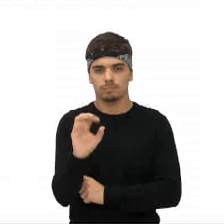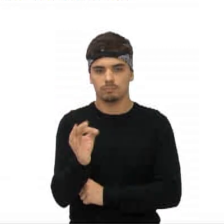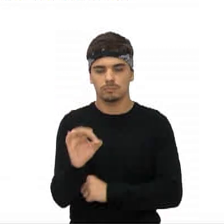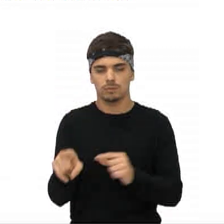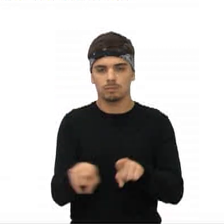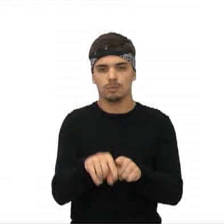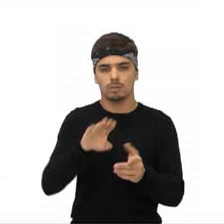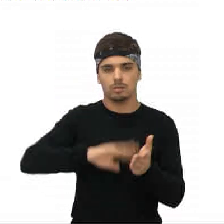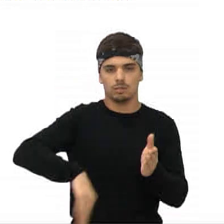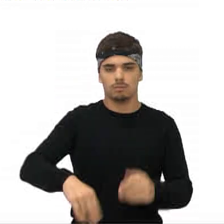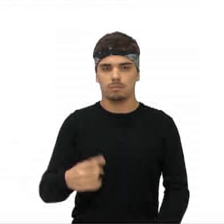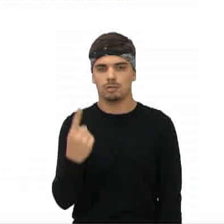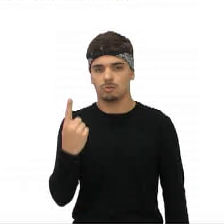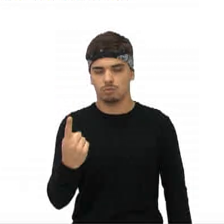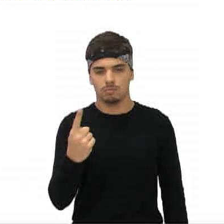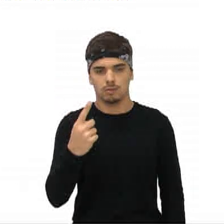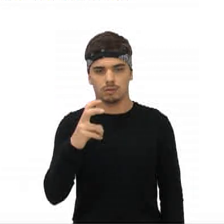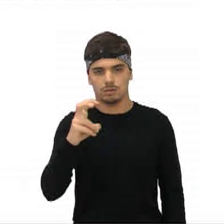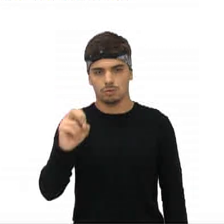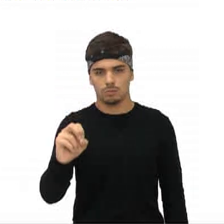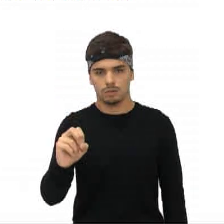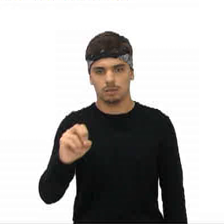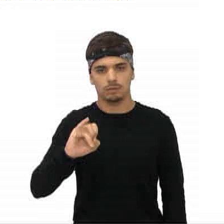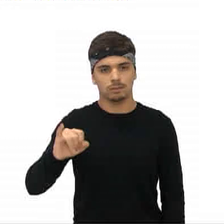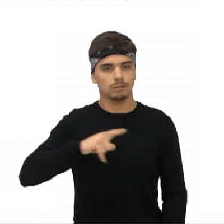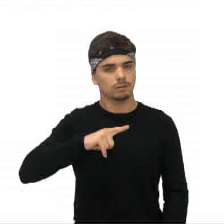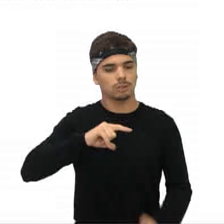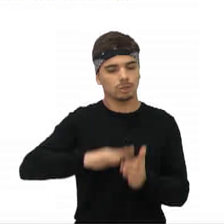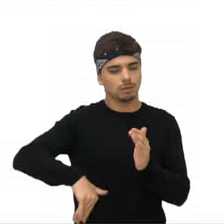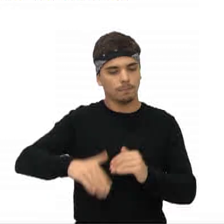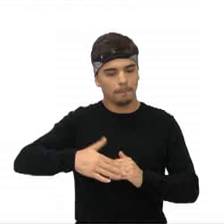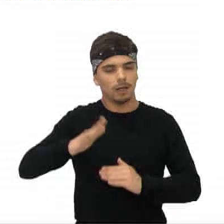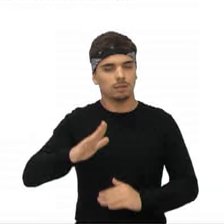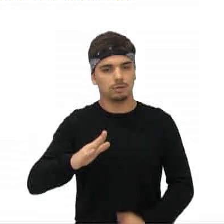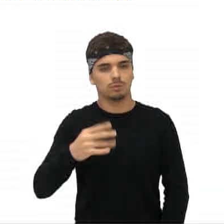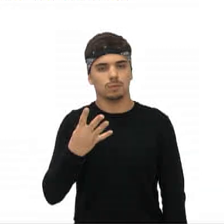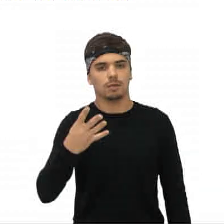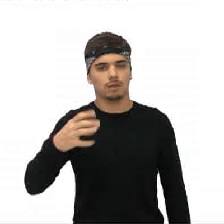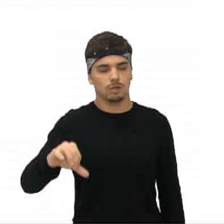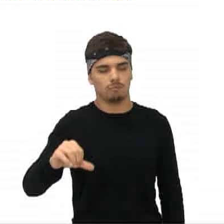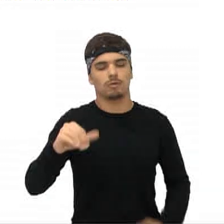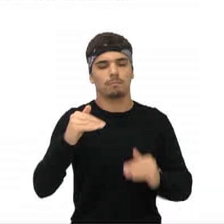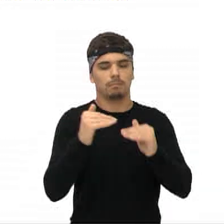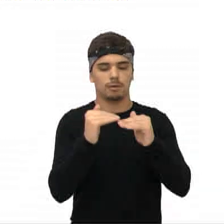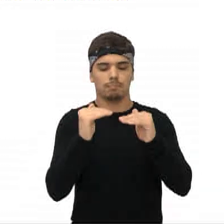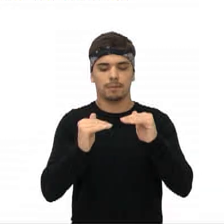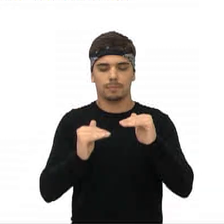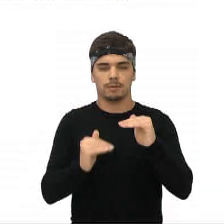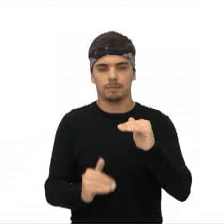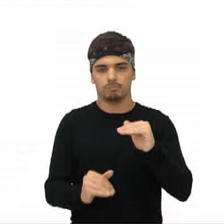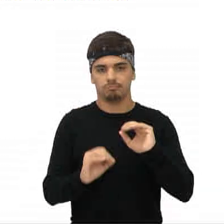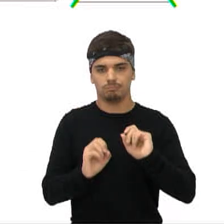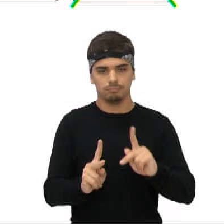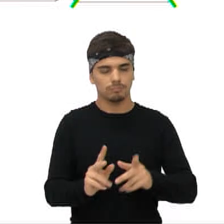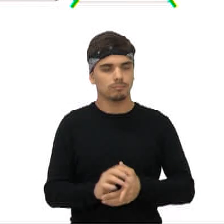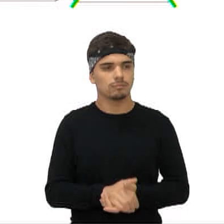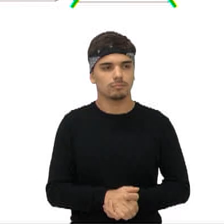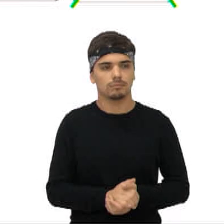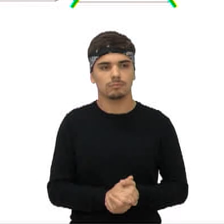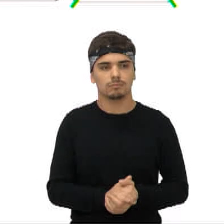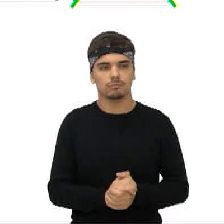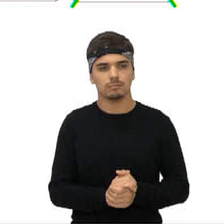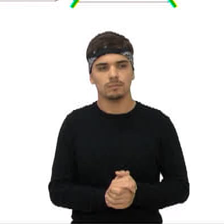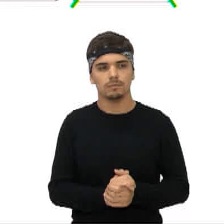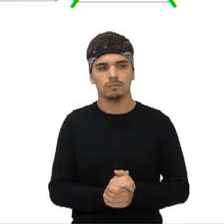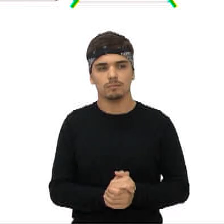eu tirar mais uma, 50. Se eu tirar mais uma, 49. E assim sucessivamente, né? Então,